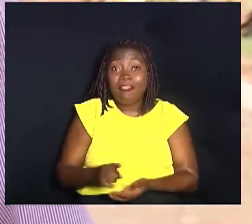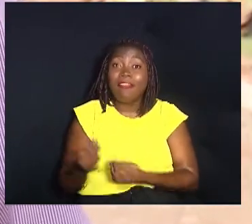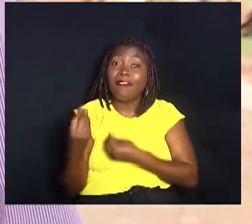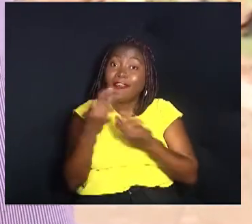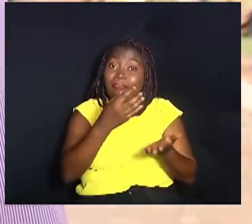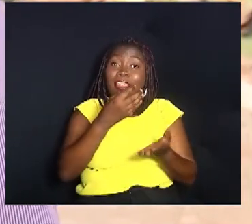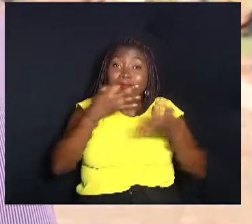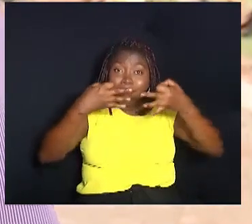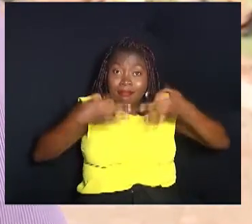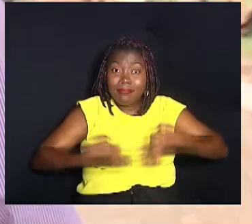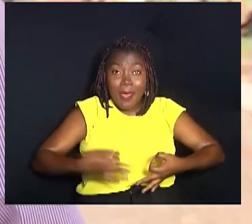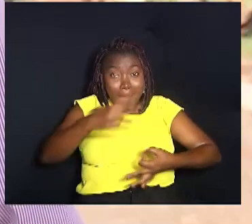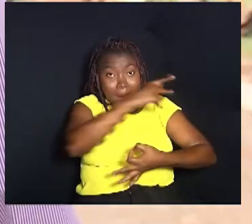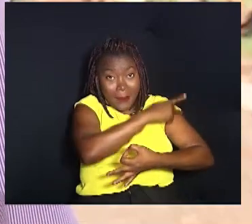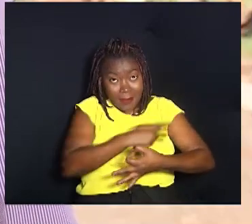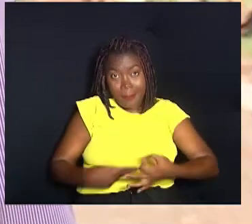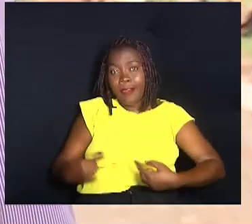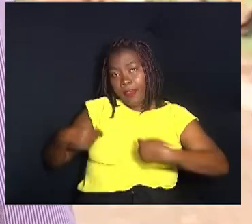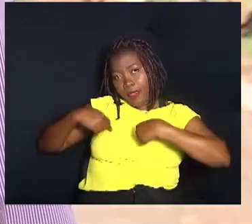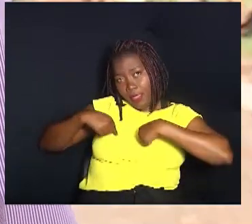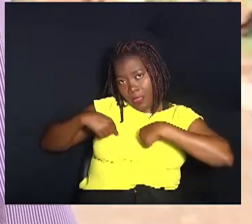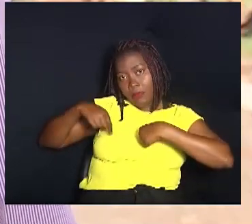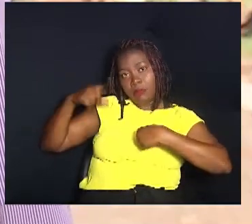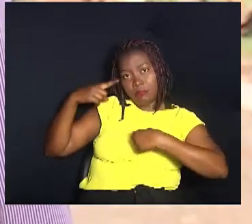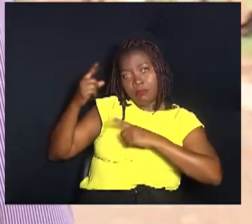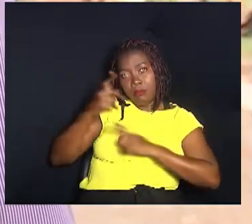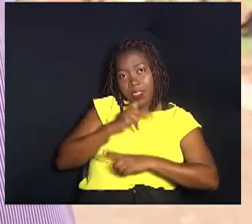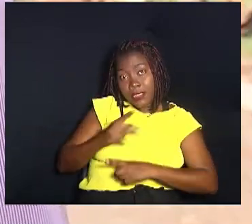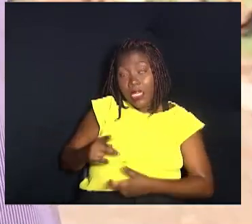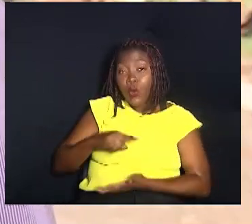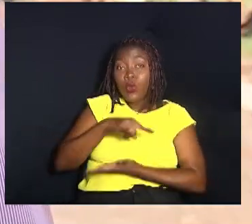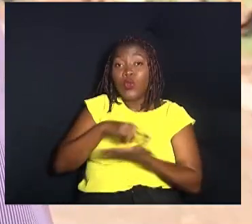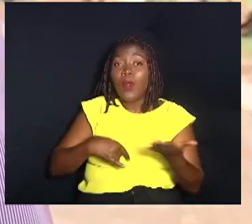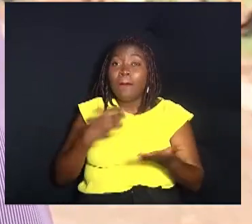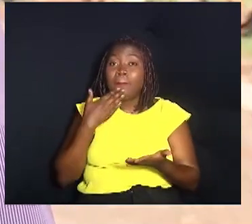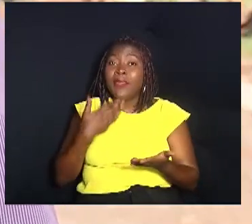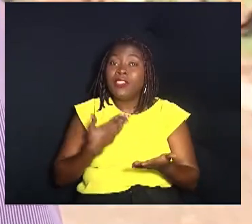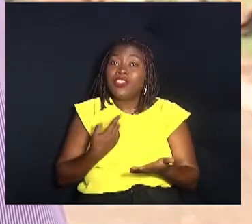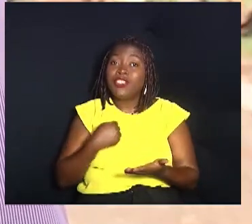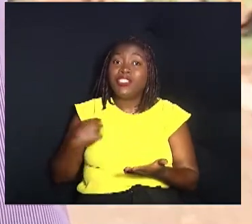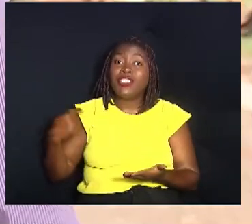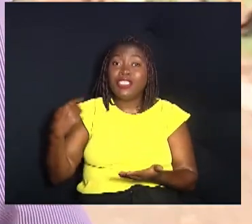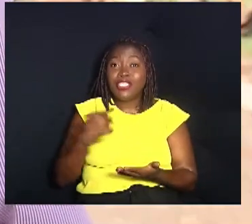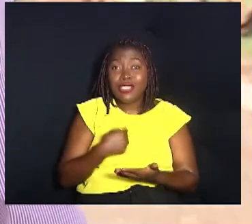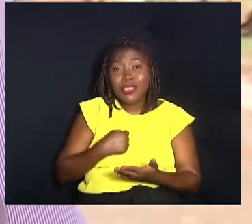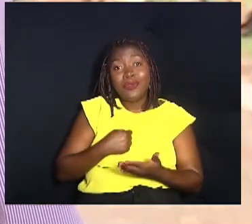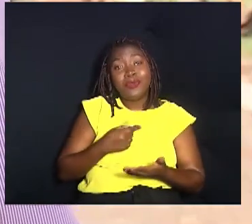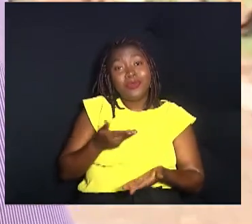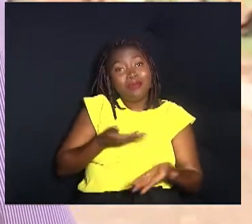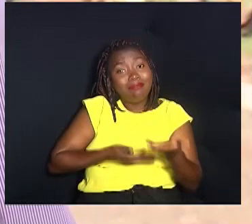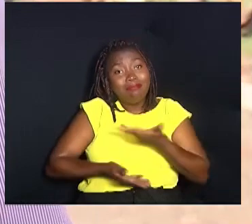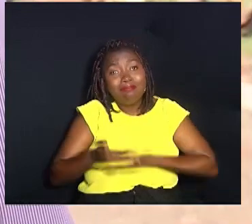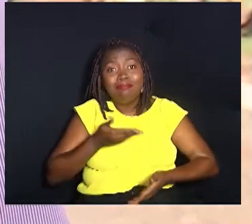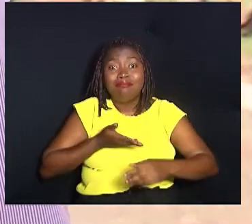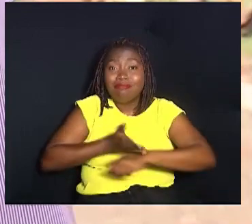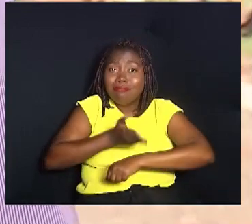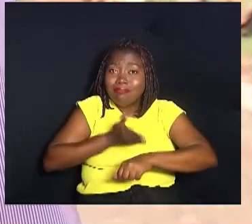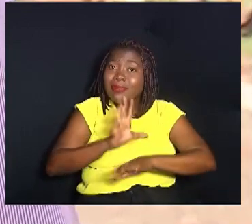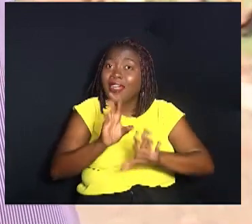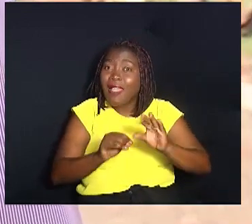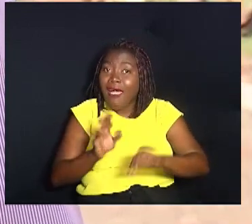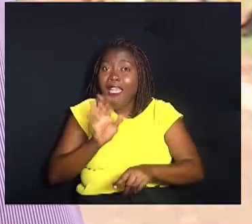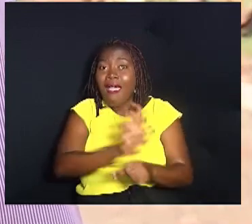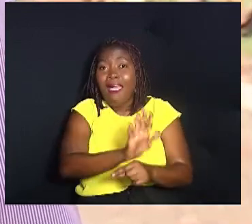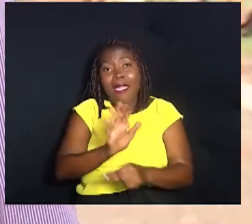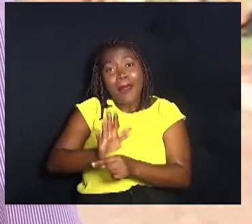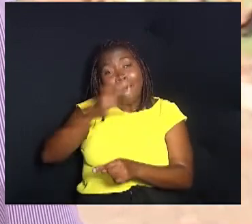para a presidência, no caso eu agora como presidente, um documento pedindo a nossa intermediação junto ao prefeito para atender essa